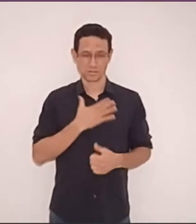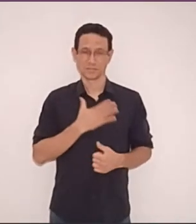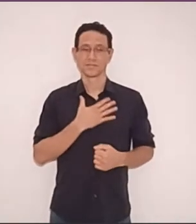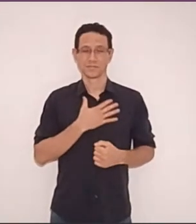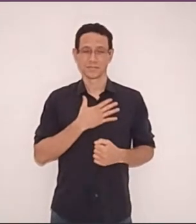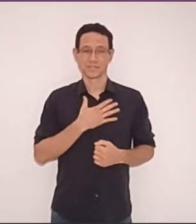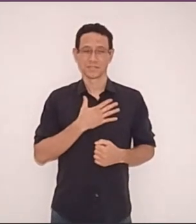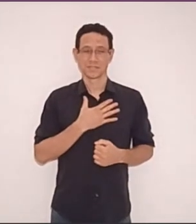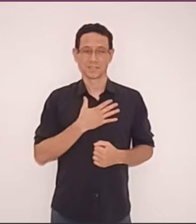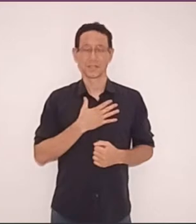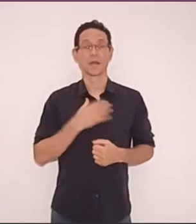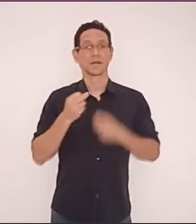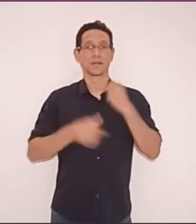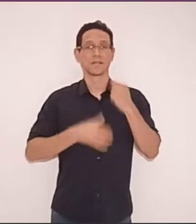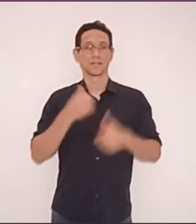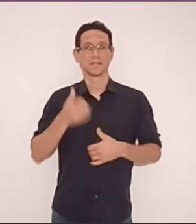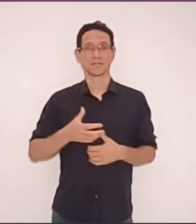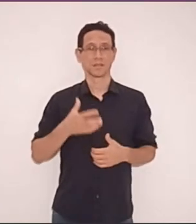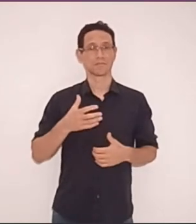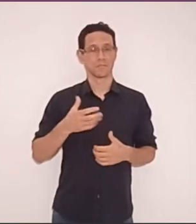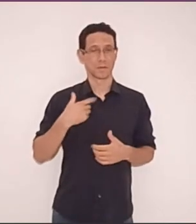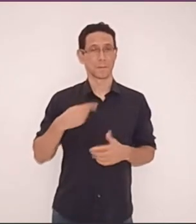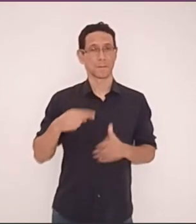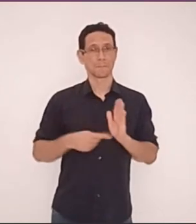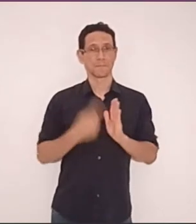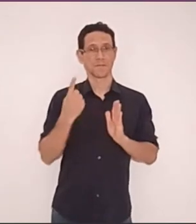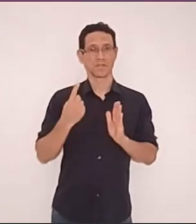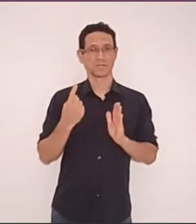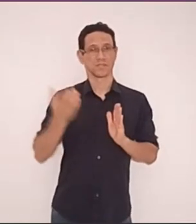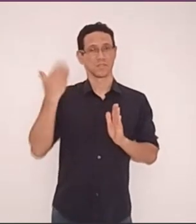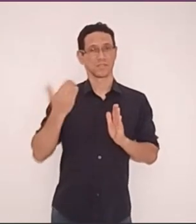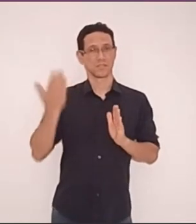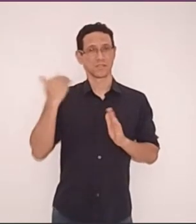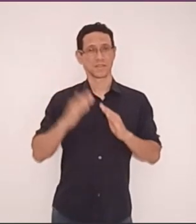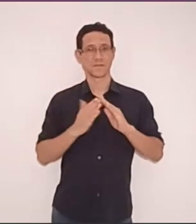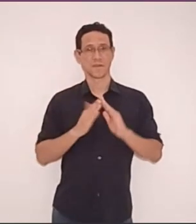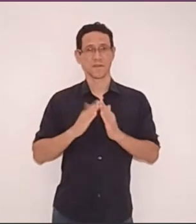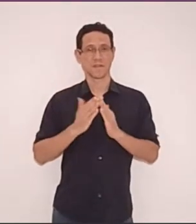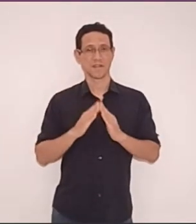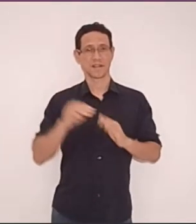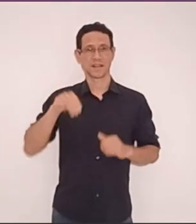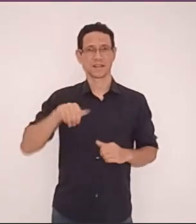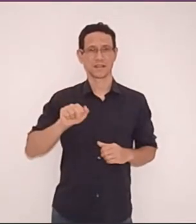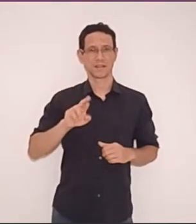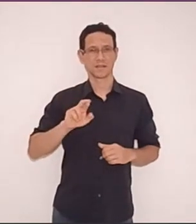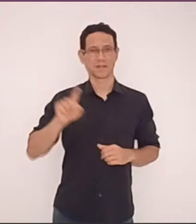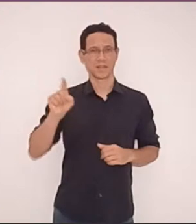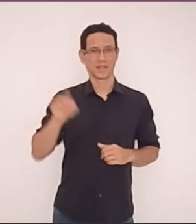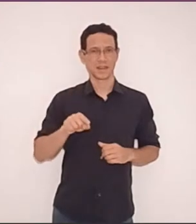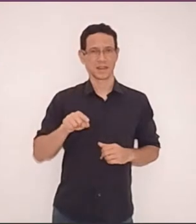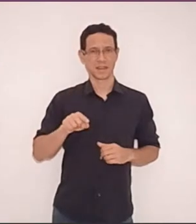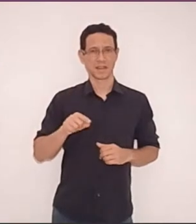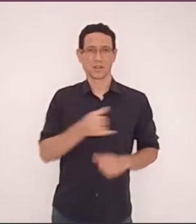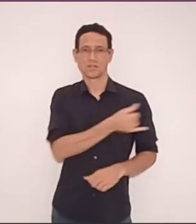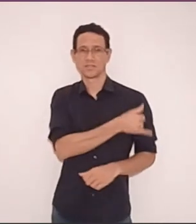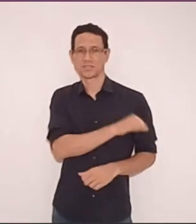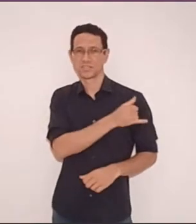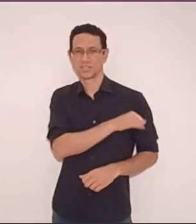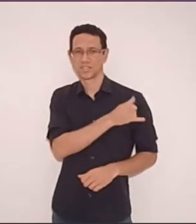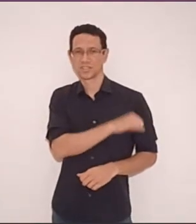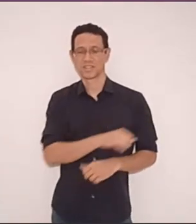de fazer e essa da reclamação eu fiz pela primeira vez na Favela da Maré aí no Rio de Janeiro então